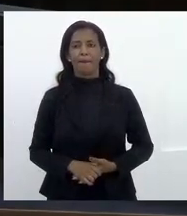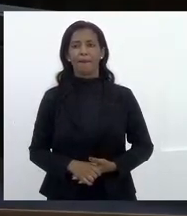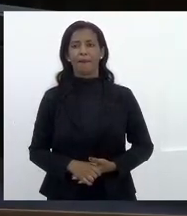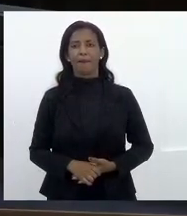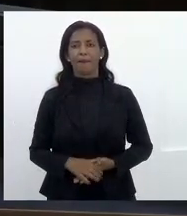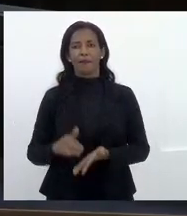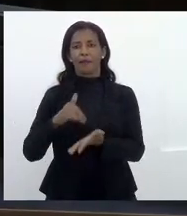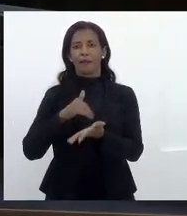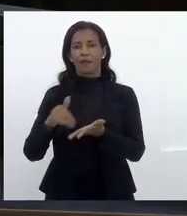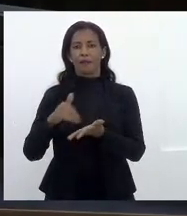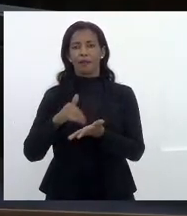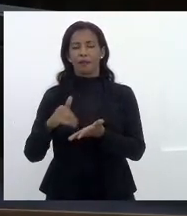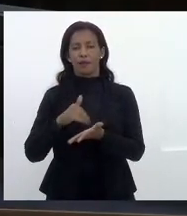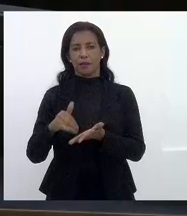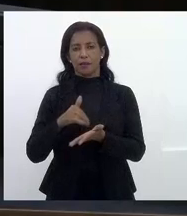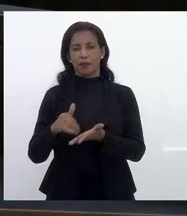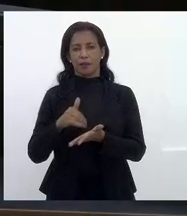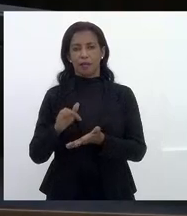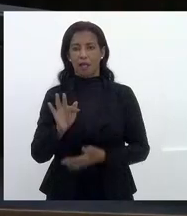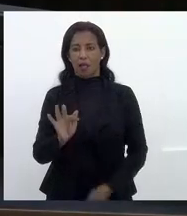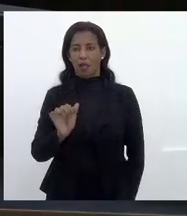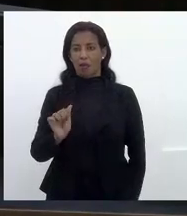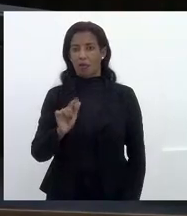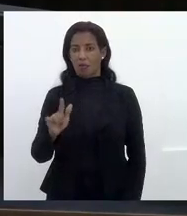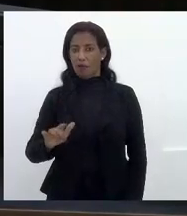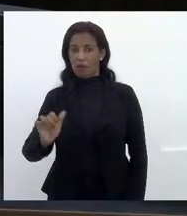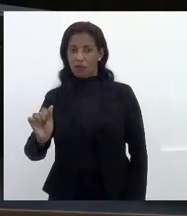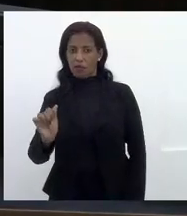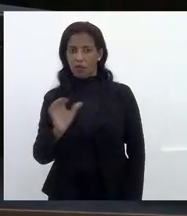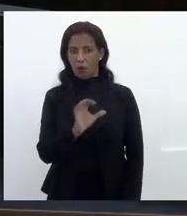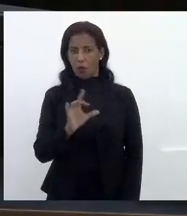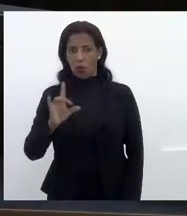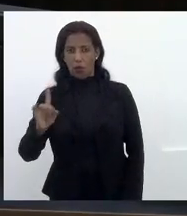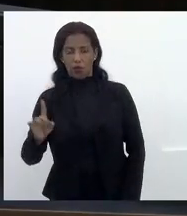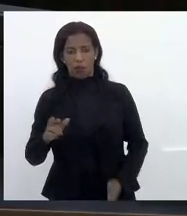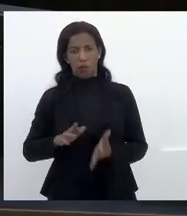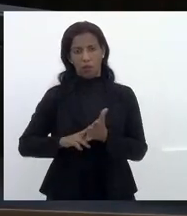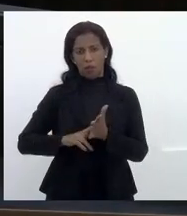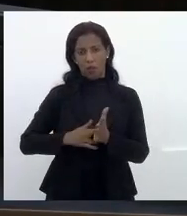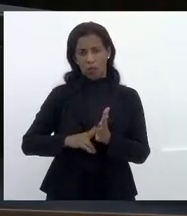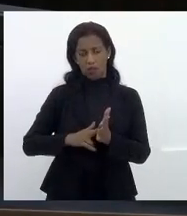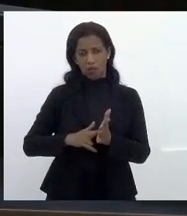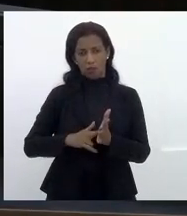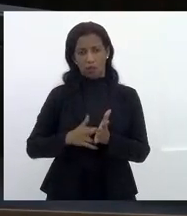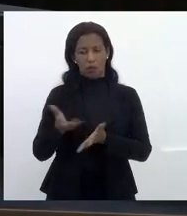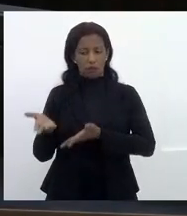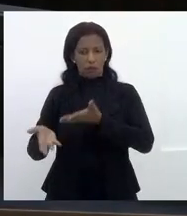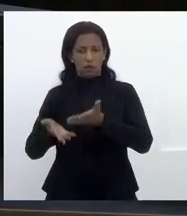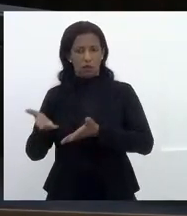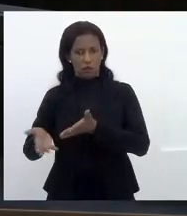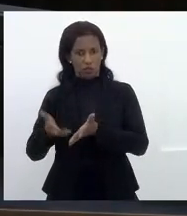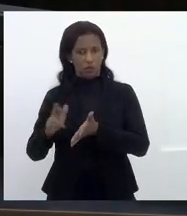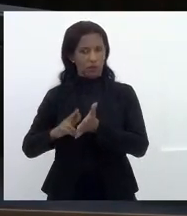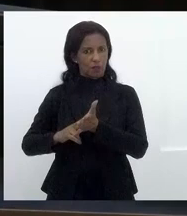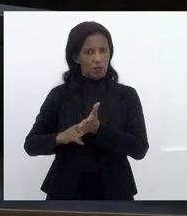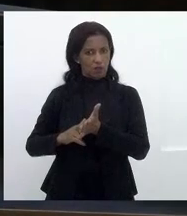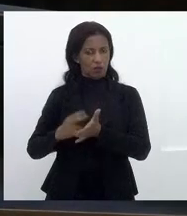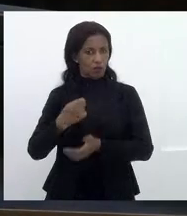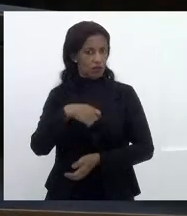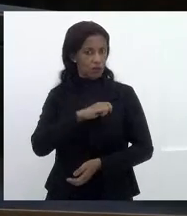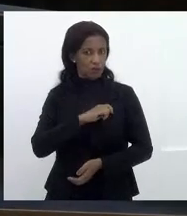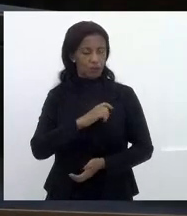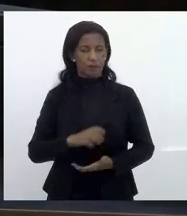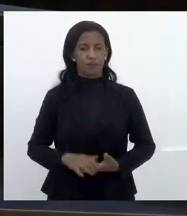pela secretaria de fazenda que está coordenando o regime de a tratativa do regime de recuperação